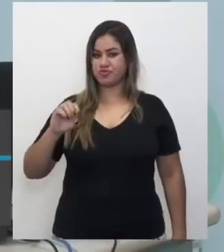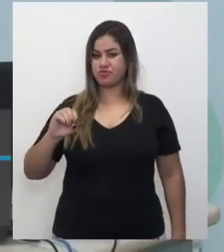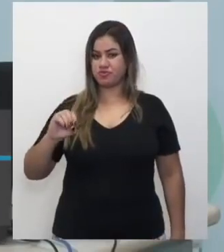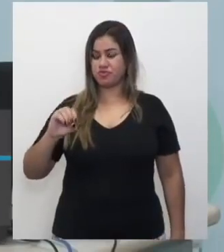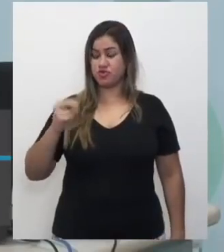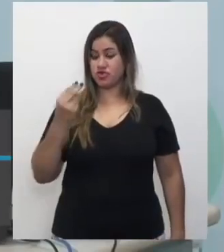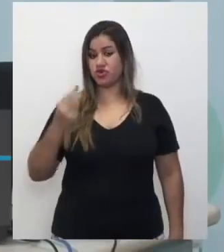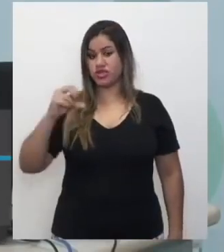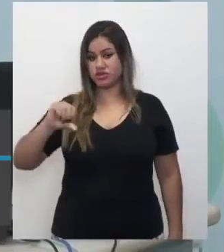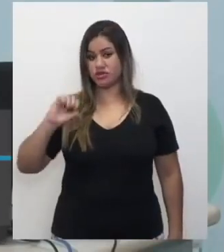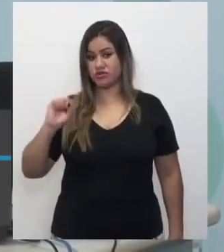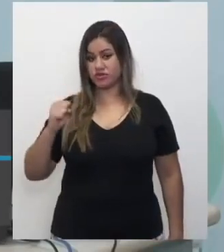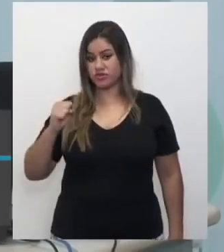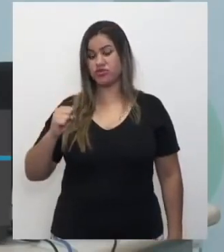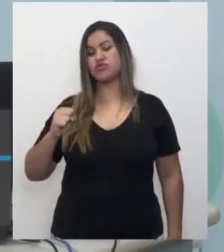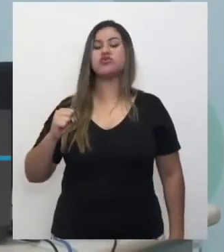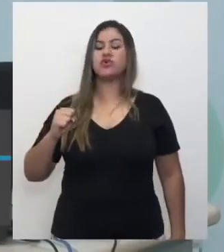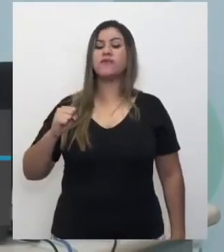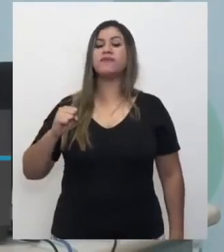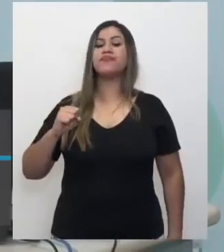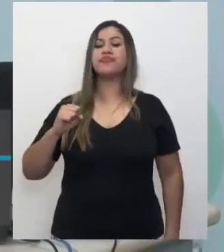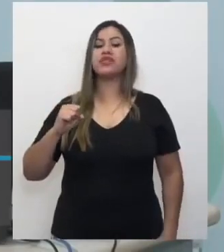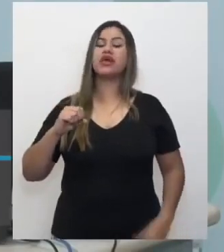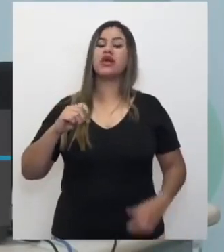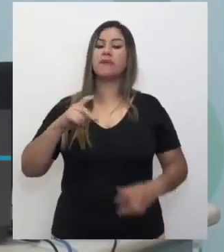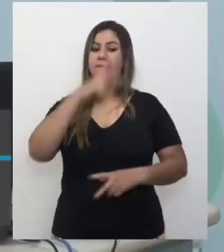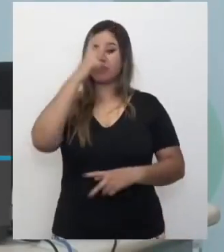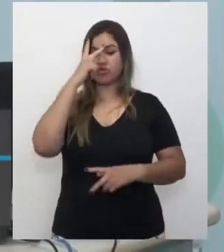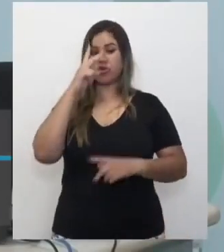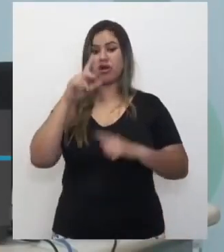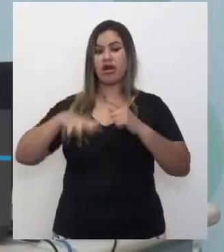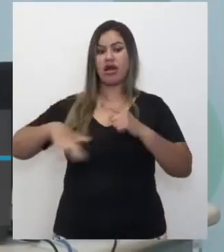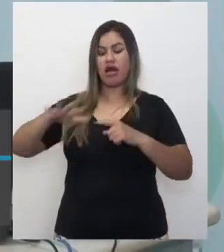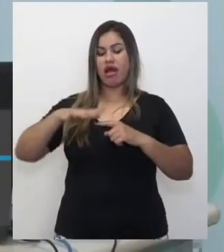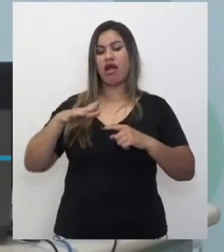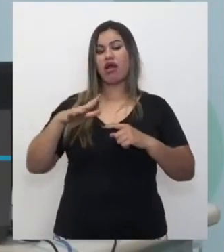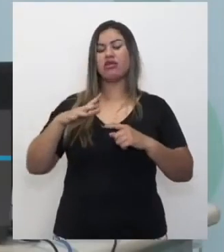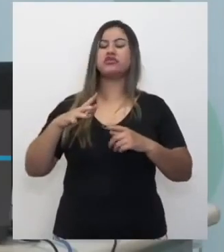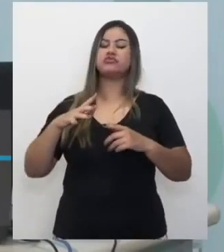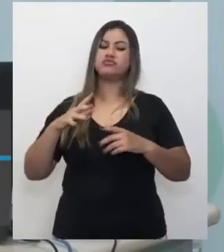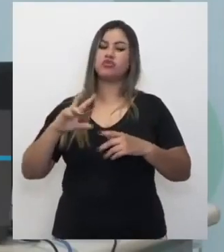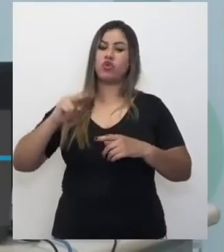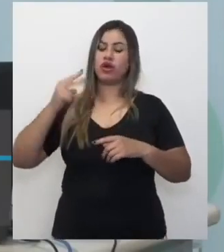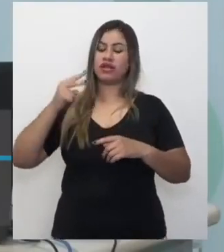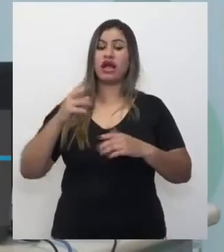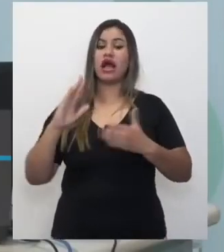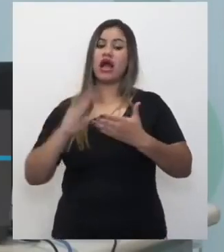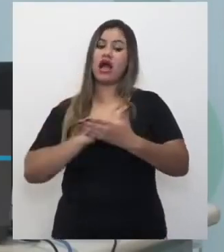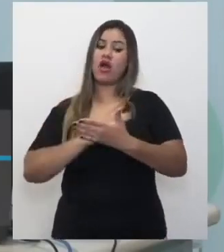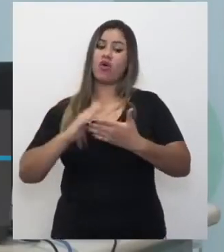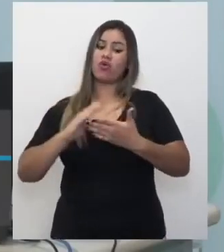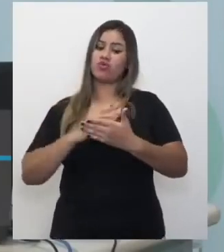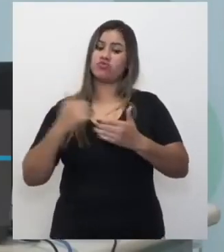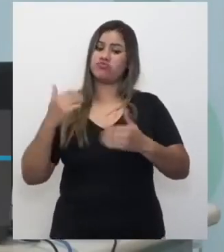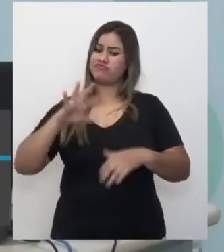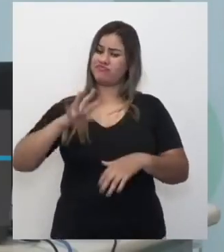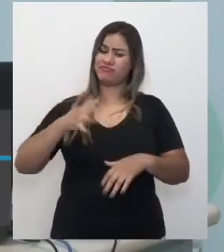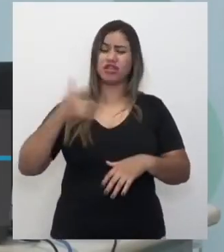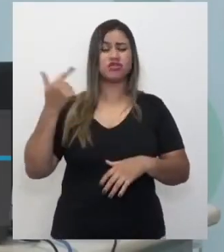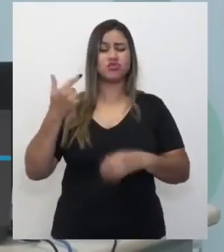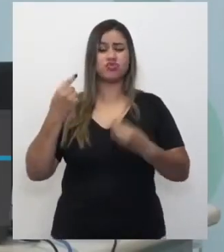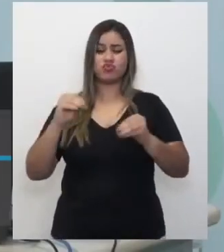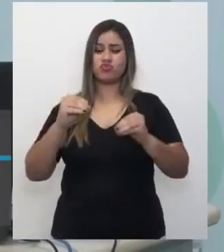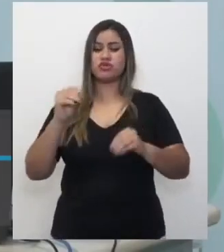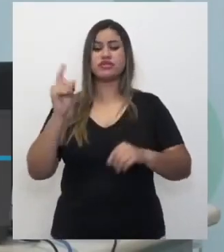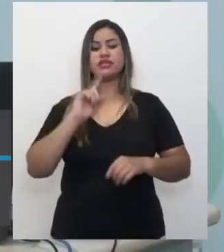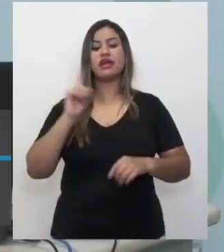418,298 habitantes por quilômetro quadrado. Alguns colocaram sem a aproximação na terceira casa decimal. Mas, se tem